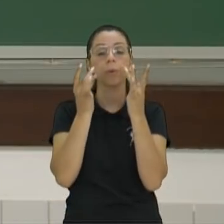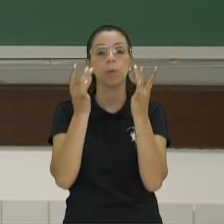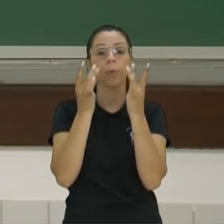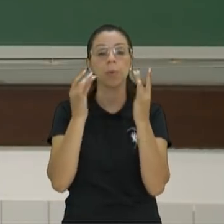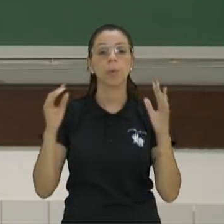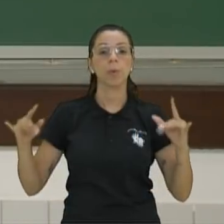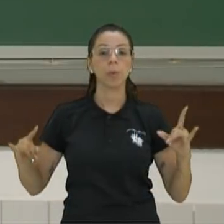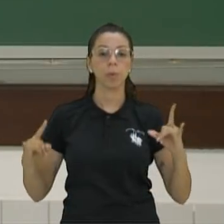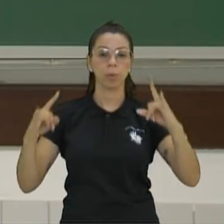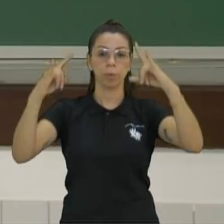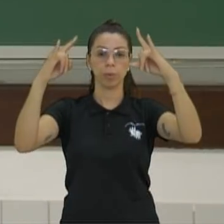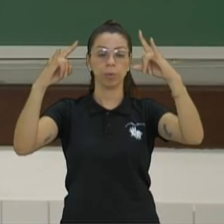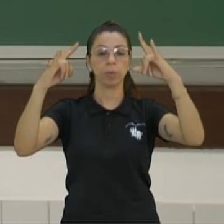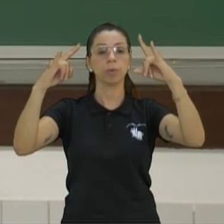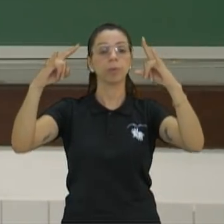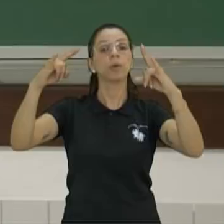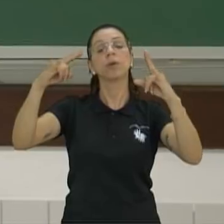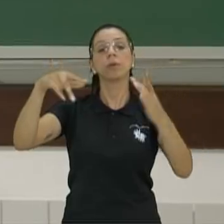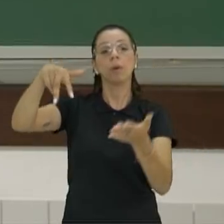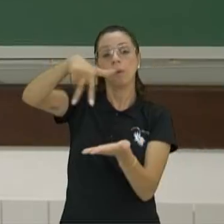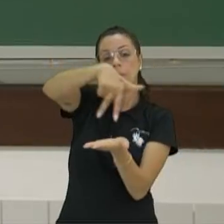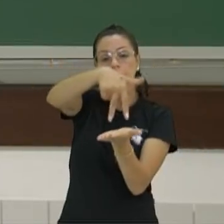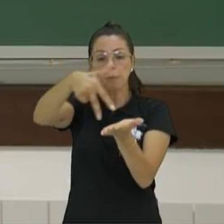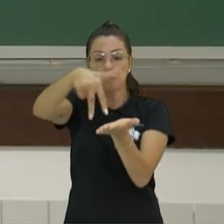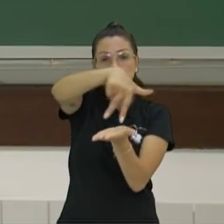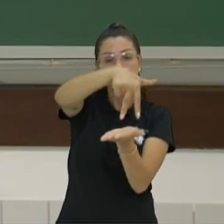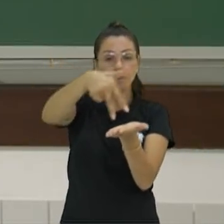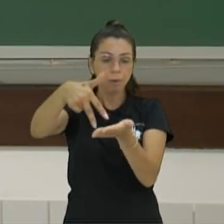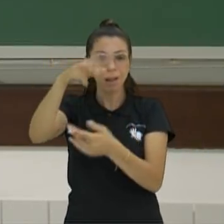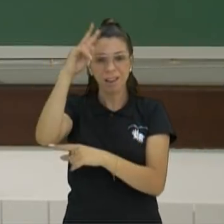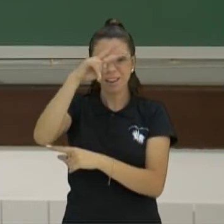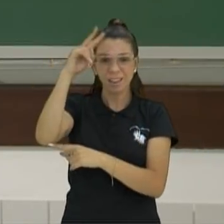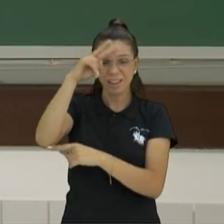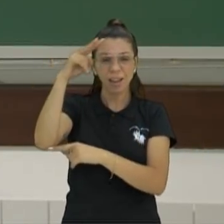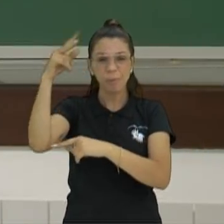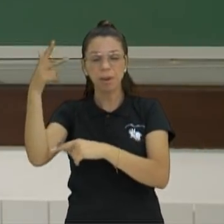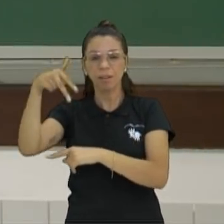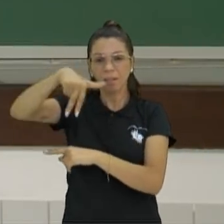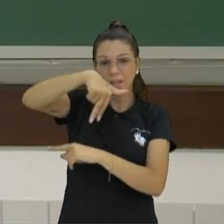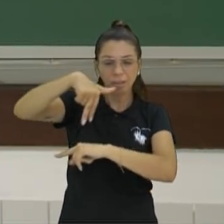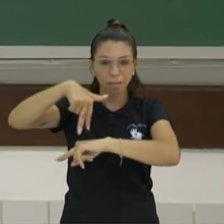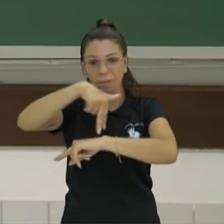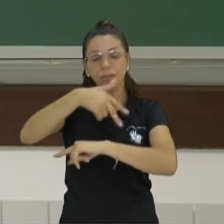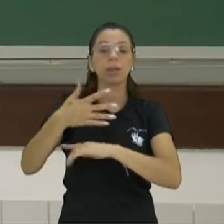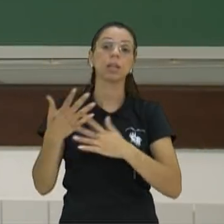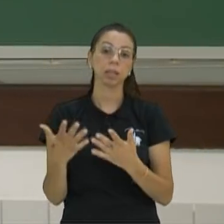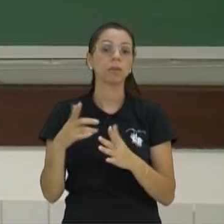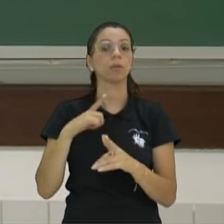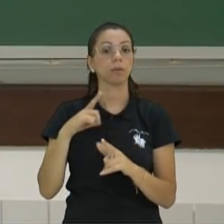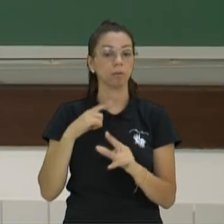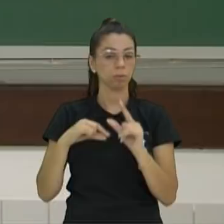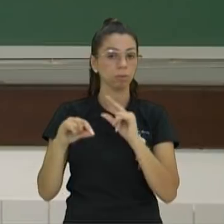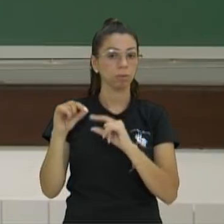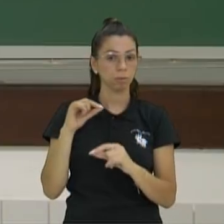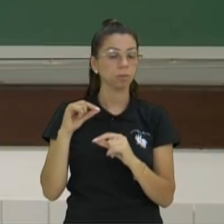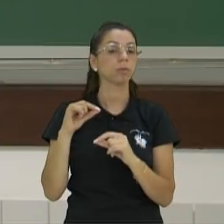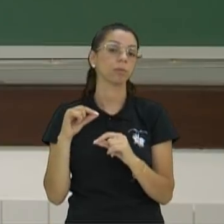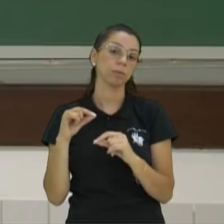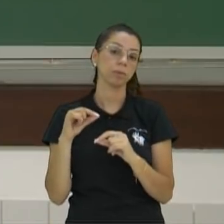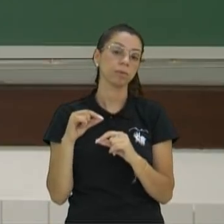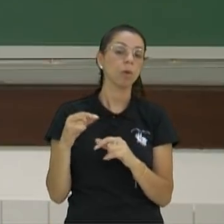tratou lá dos equilibristas, lembra que nós falamos da corda bamba? Então, a corda bamba foi